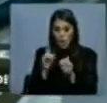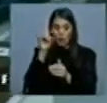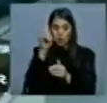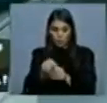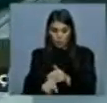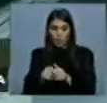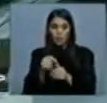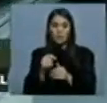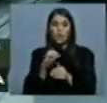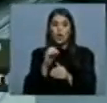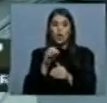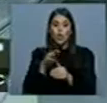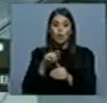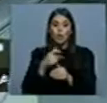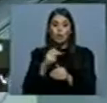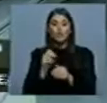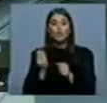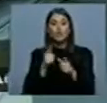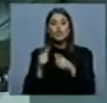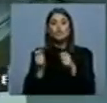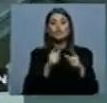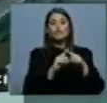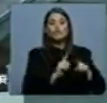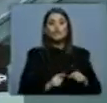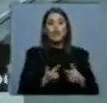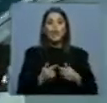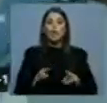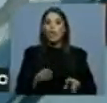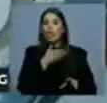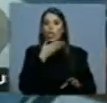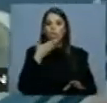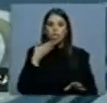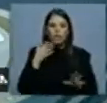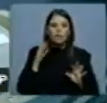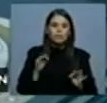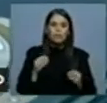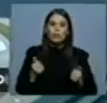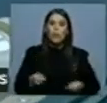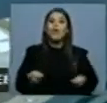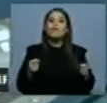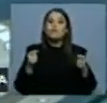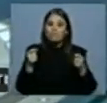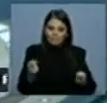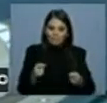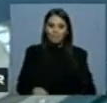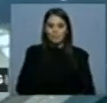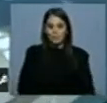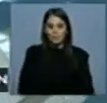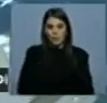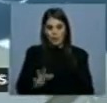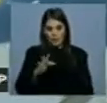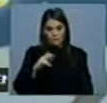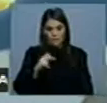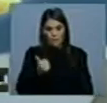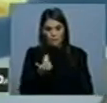cometas, outras estrelas, numa linguagem perfeitamente acessível e uma excelente aposta. Depois, também da Fábula,